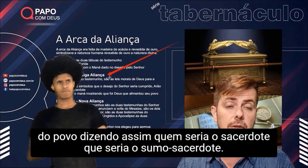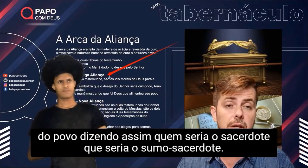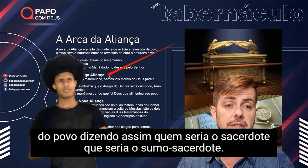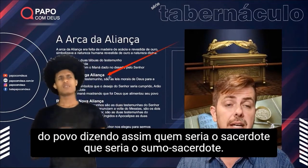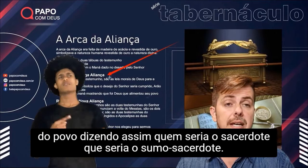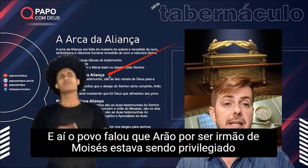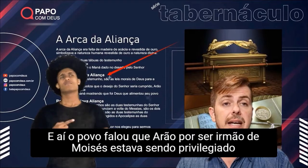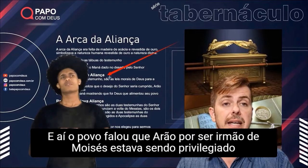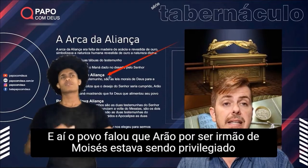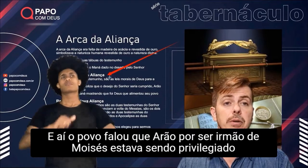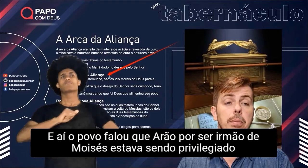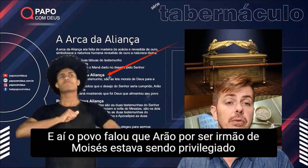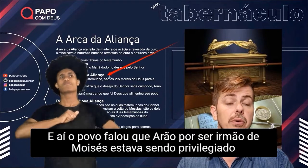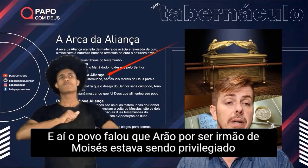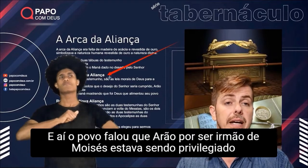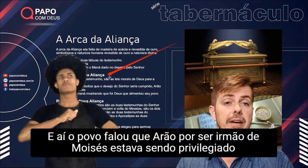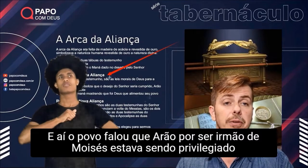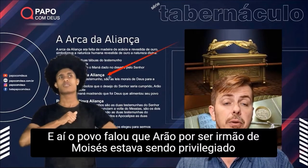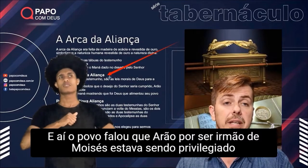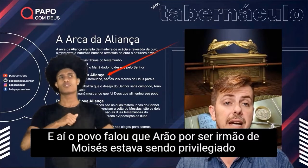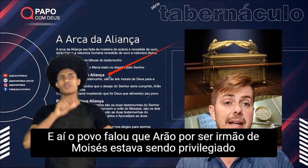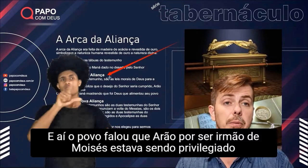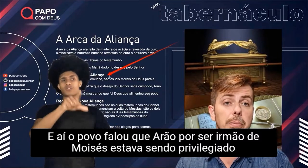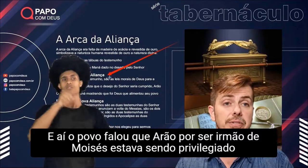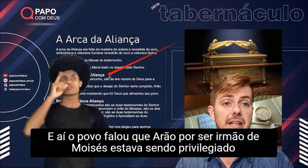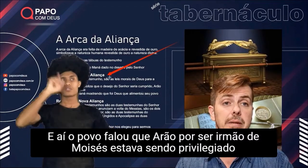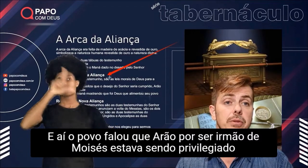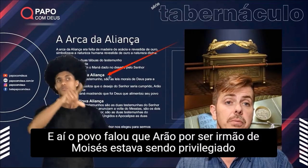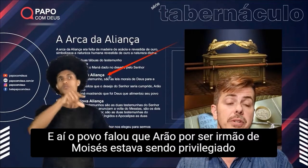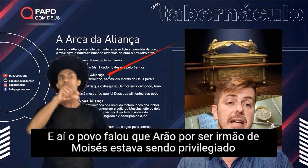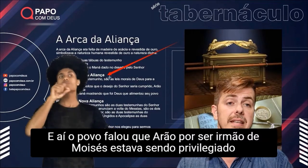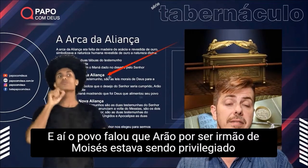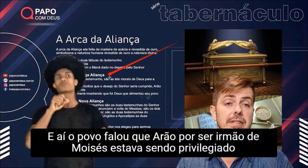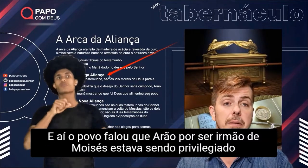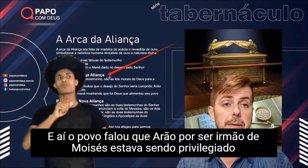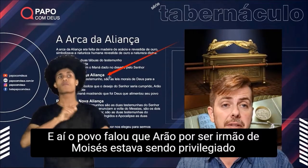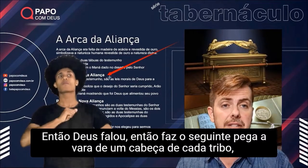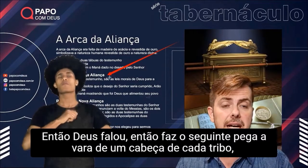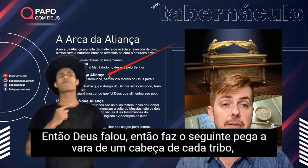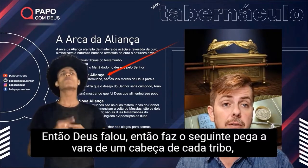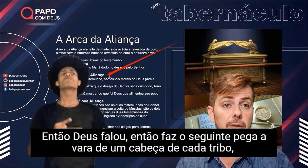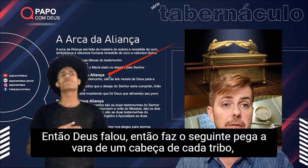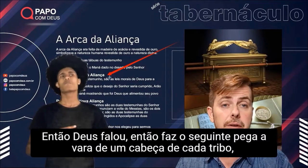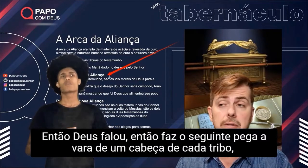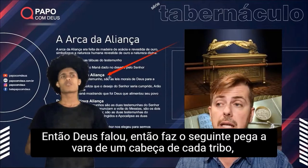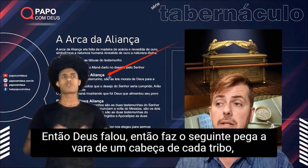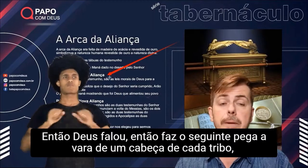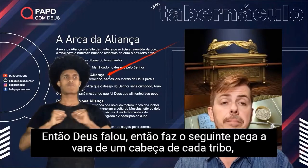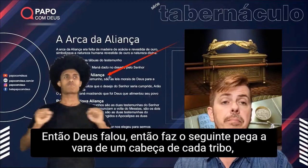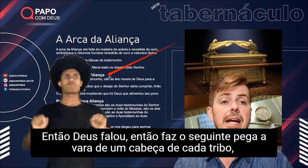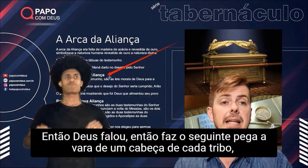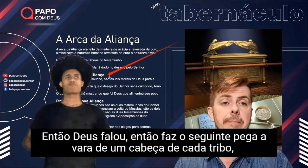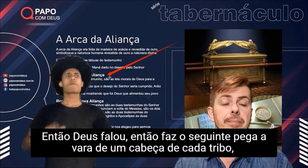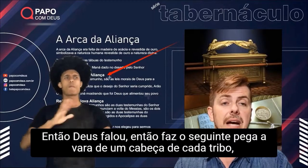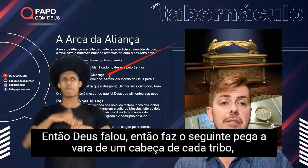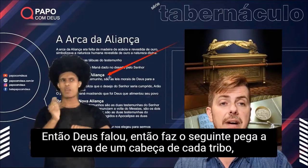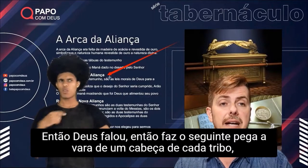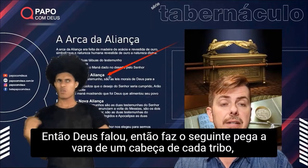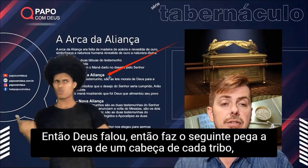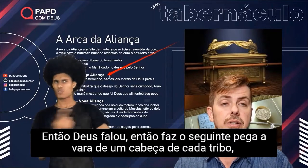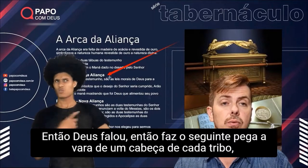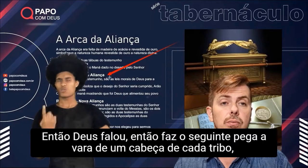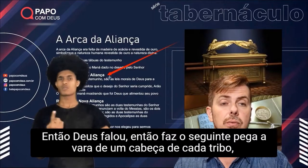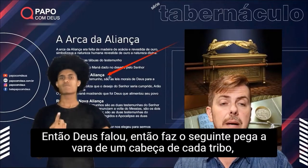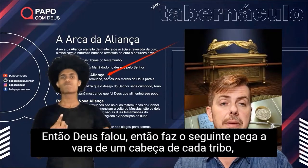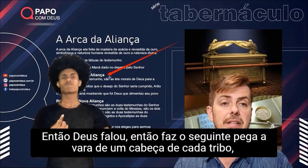sumo sacerdote. E aí o povo falou que Arão, por ser irmão de Moisés, estava sendo privilegiado. E Deus falou, então faz o seguinte, pega lá a